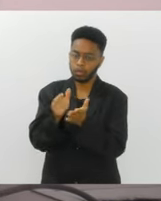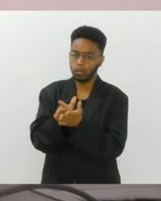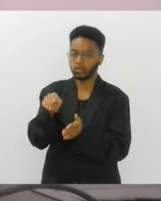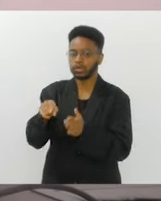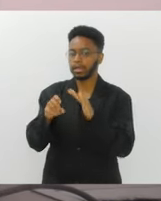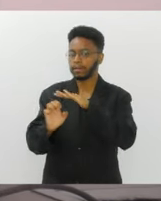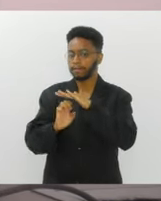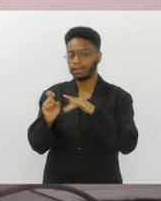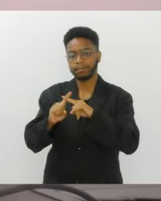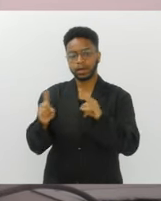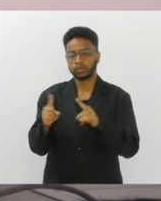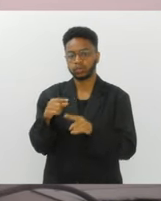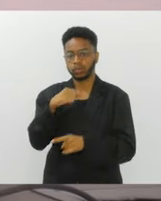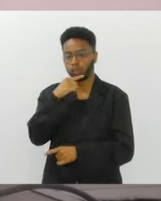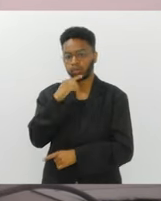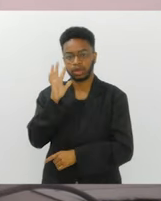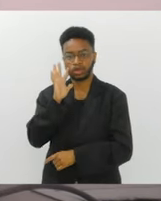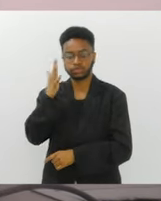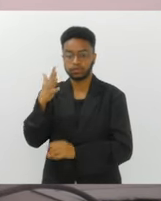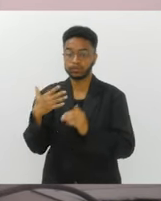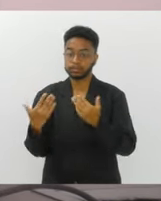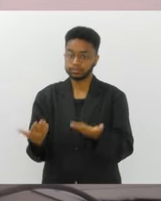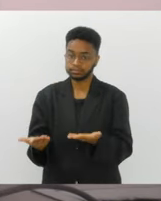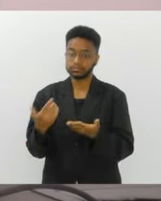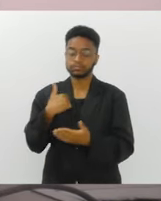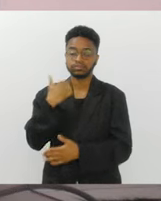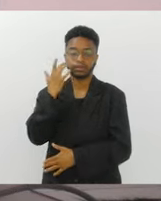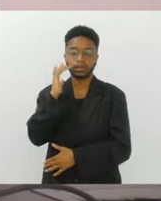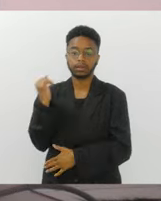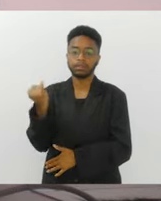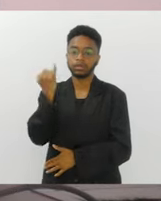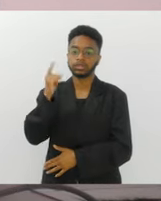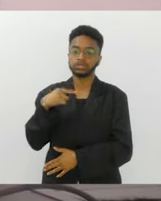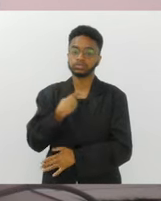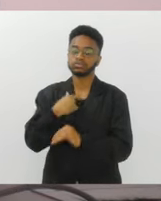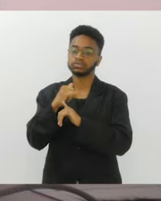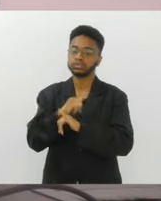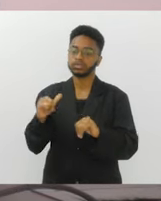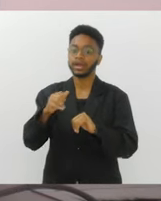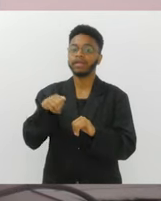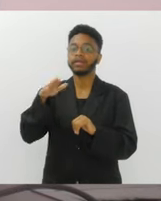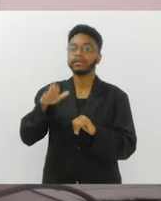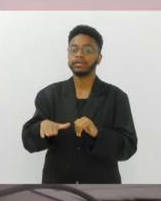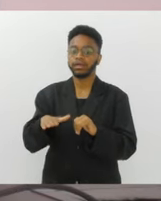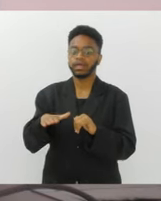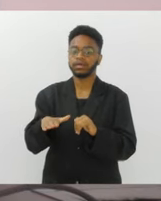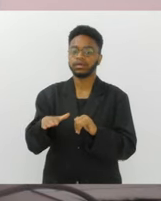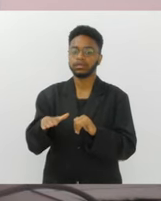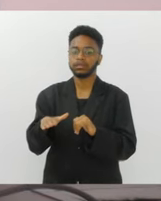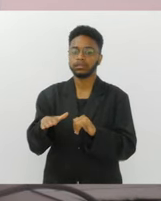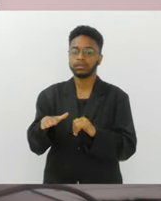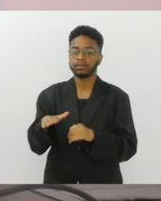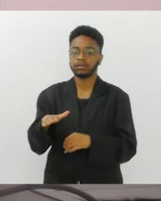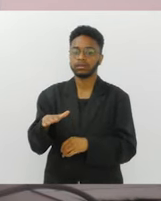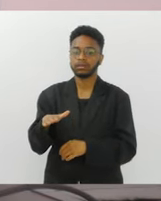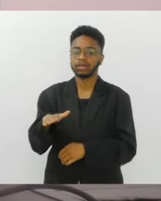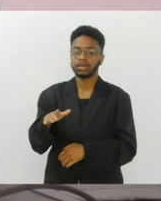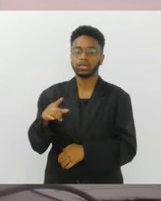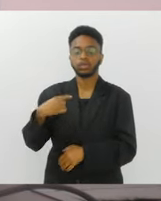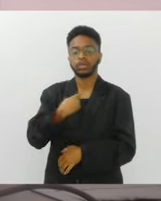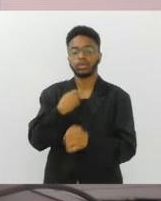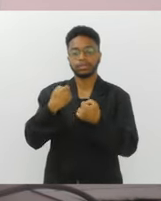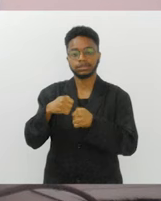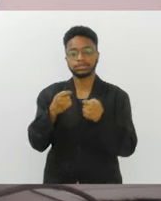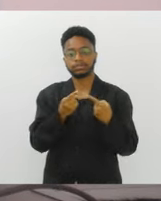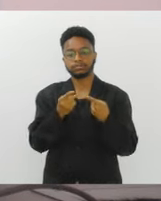não foi o suficiente. Então é importante frisar aqui quem é a quem essa casa deve